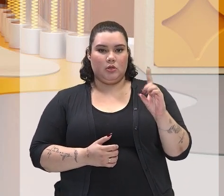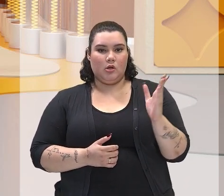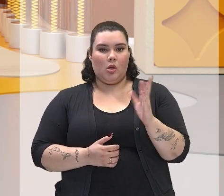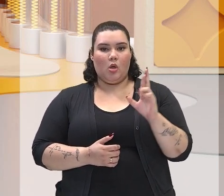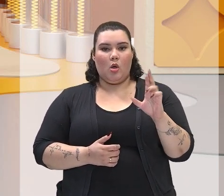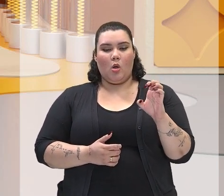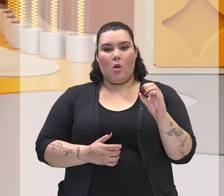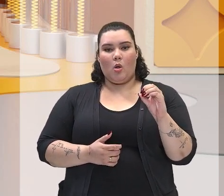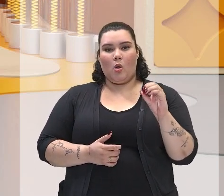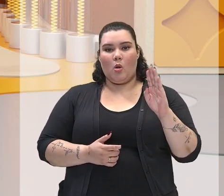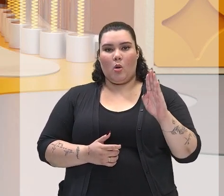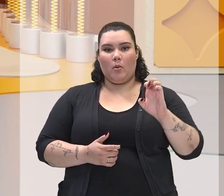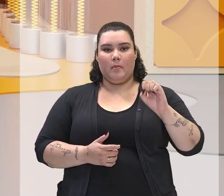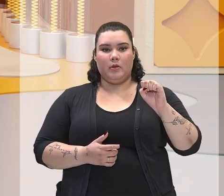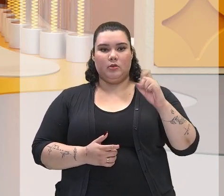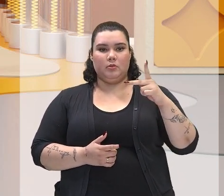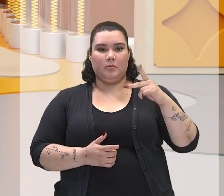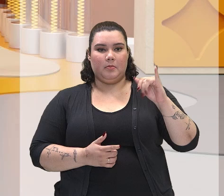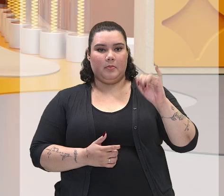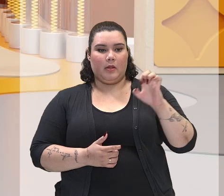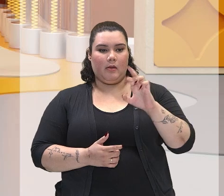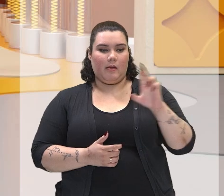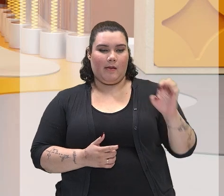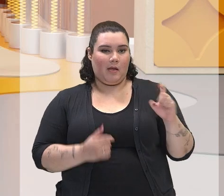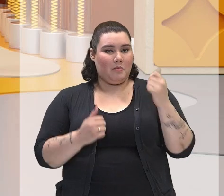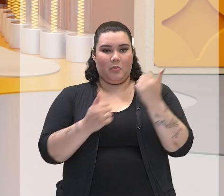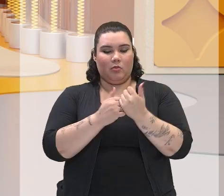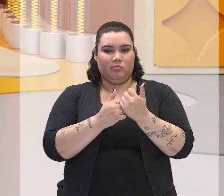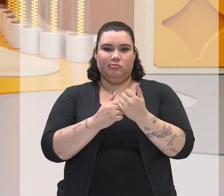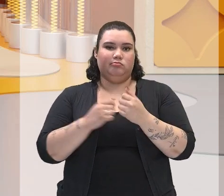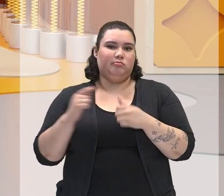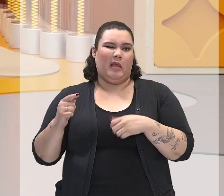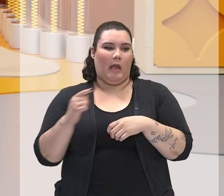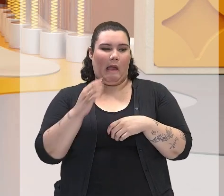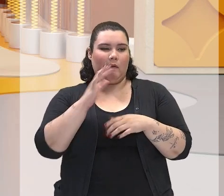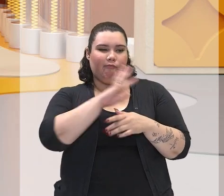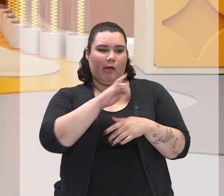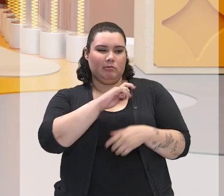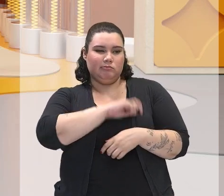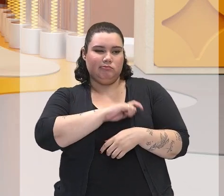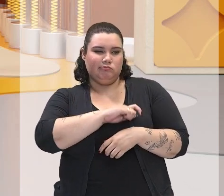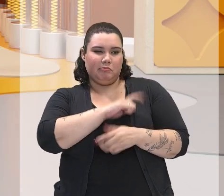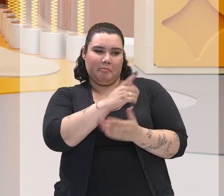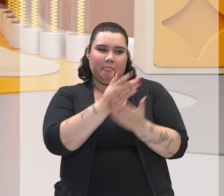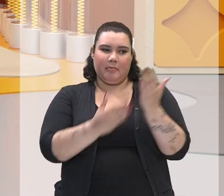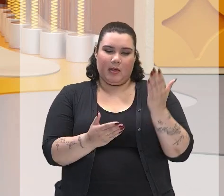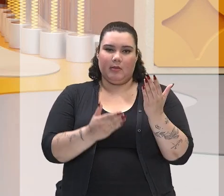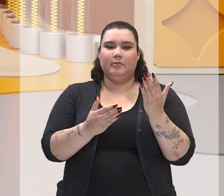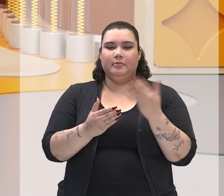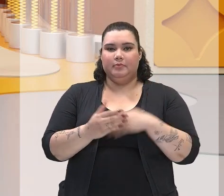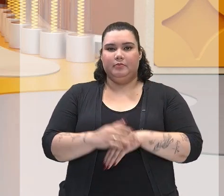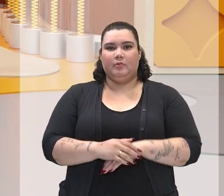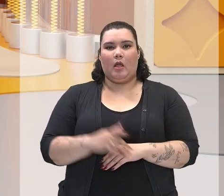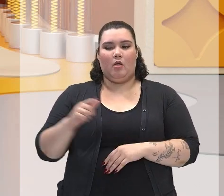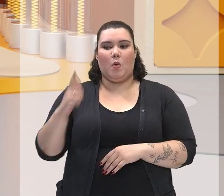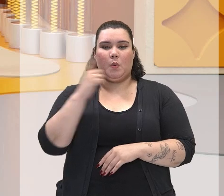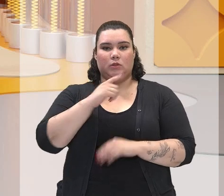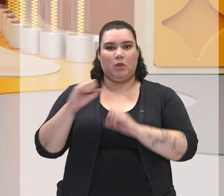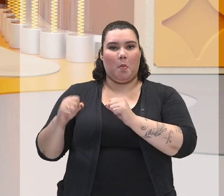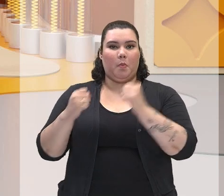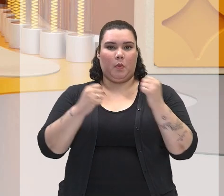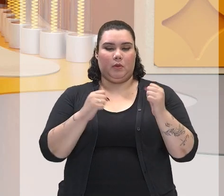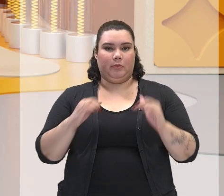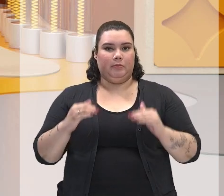apoio, por conta disso os girondinos vão vir, vão dar o golpe e vão assumir o poder. Mas o Robespierre vai instituir então a chamada Lei